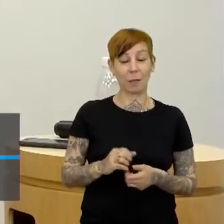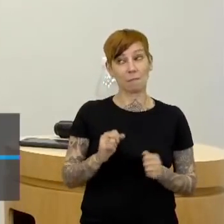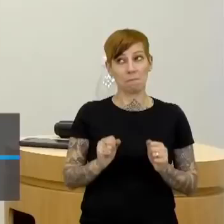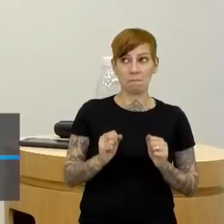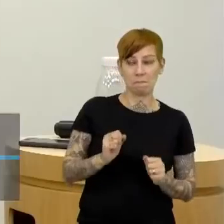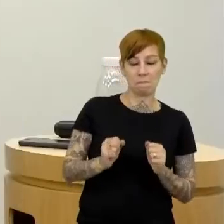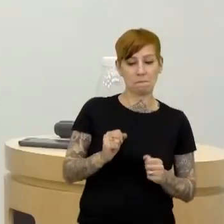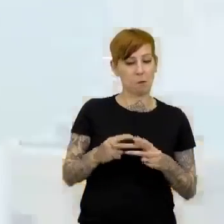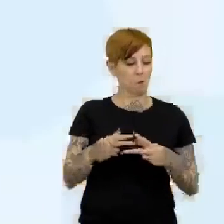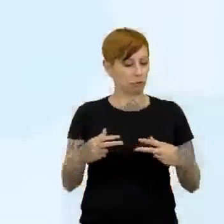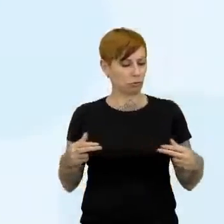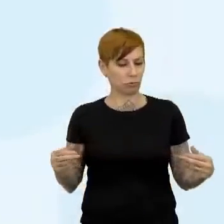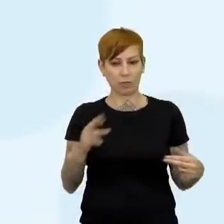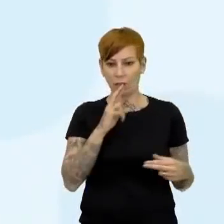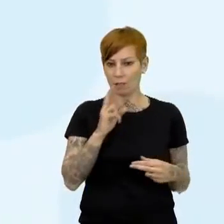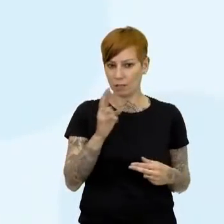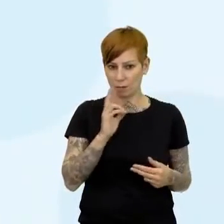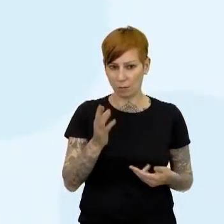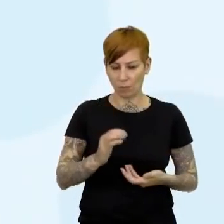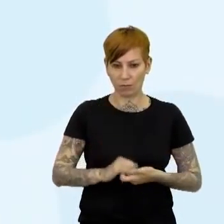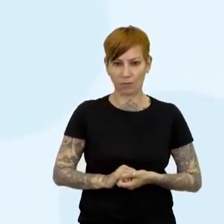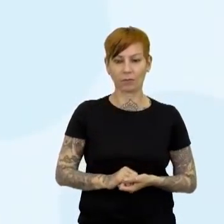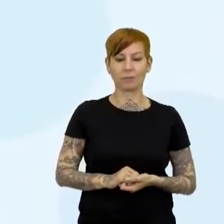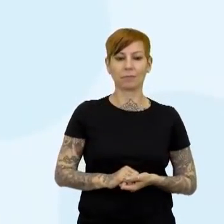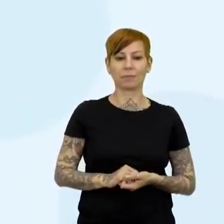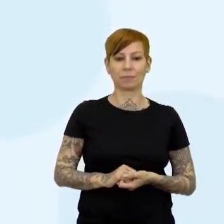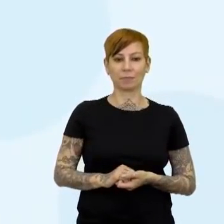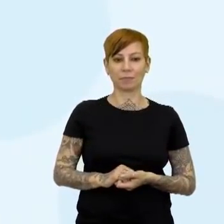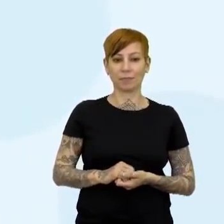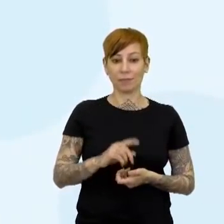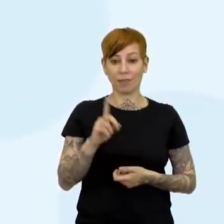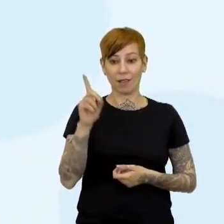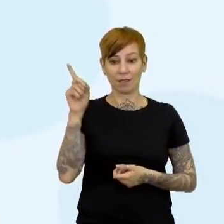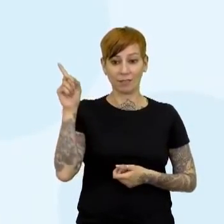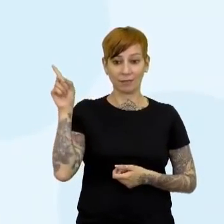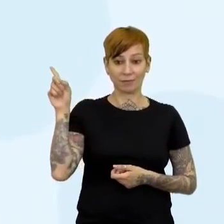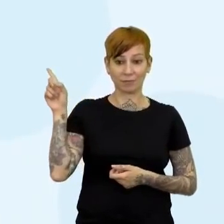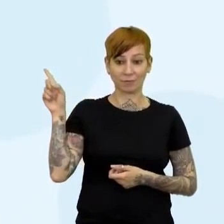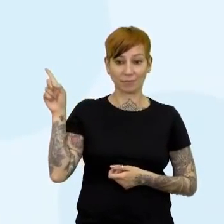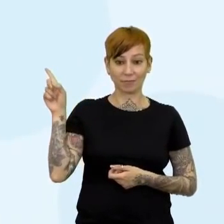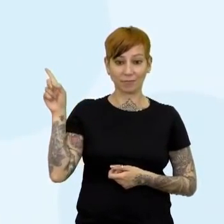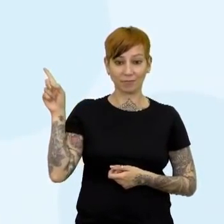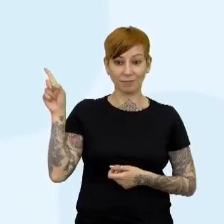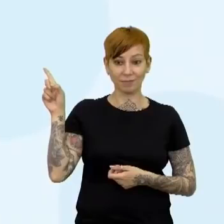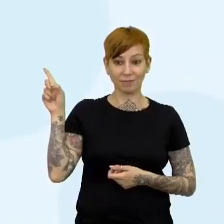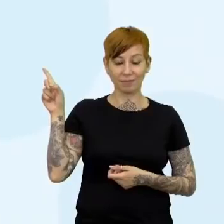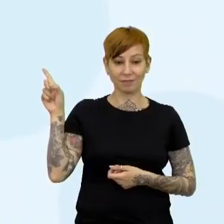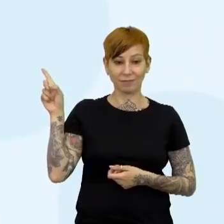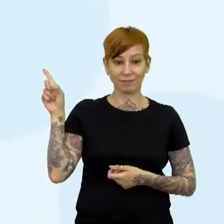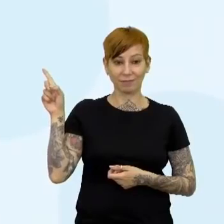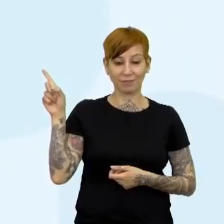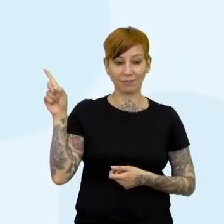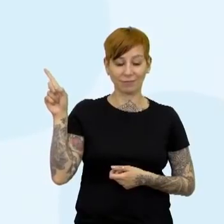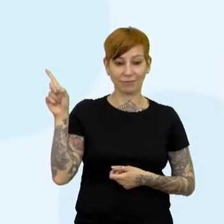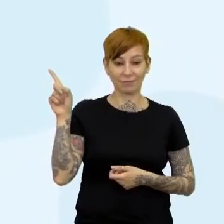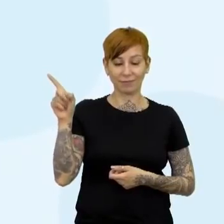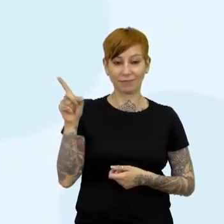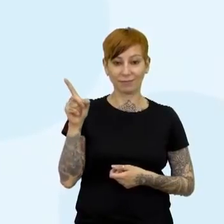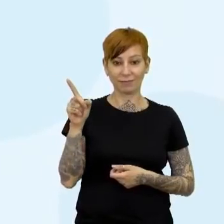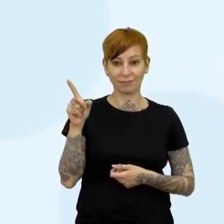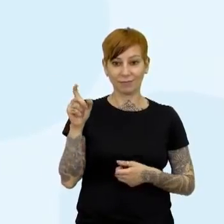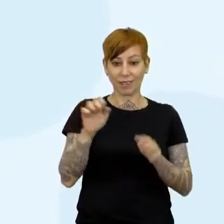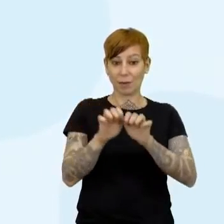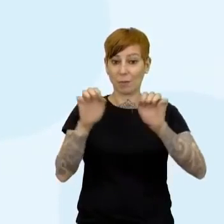possibilidades vão olhar aqui na telinha o que eu trouxe para você só essa daqui é uma equação polinomial de 2º grau